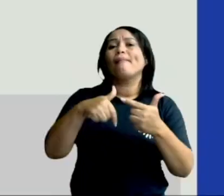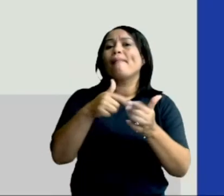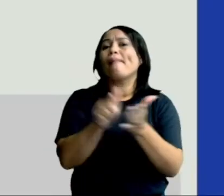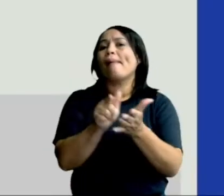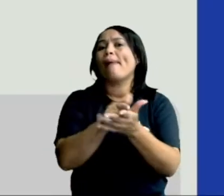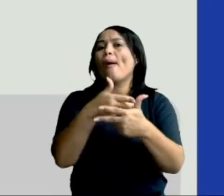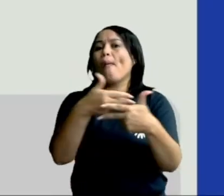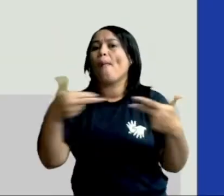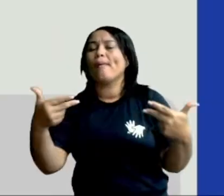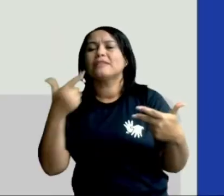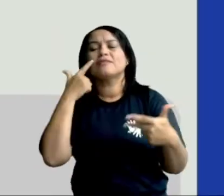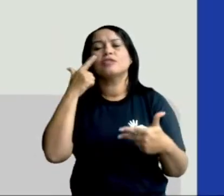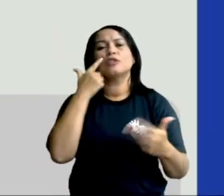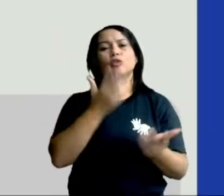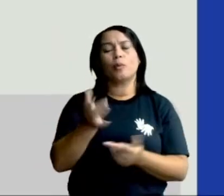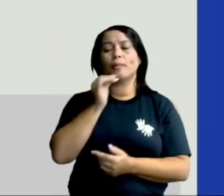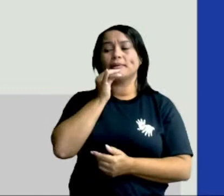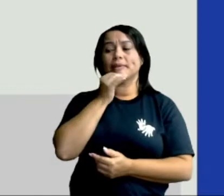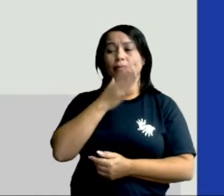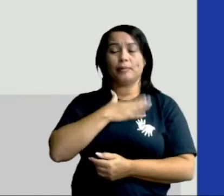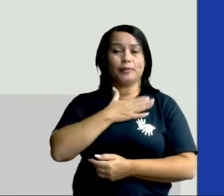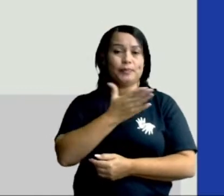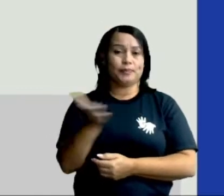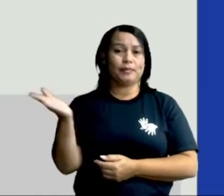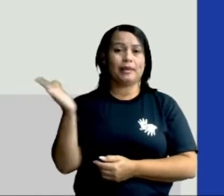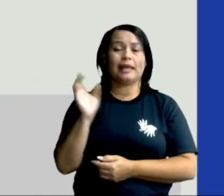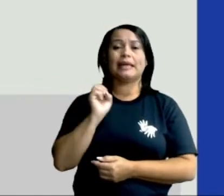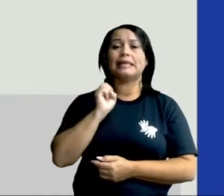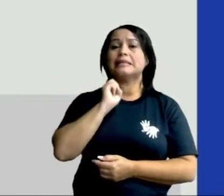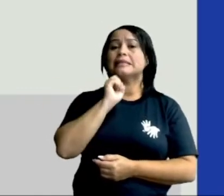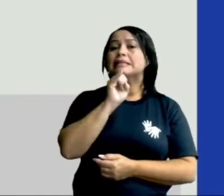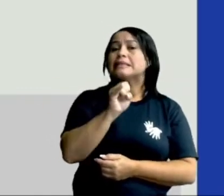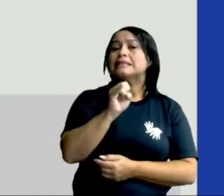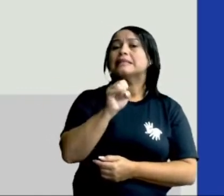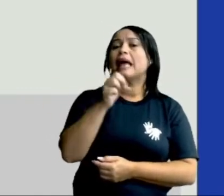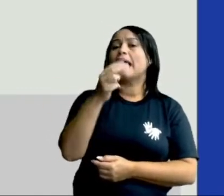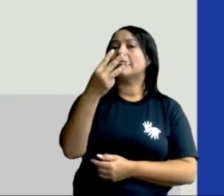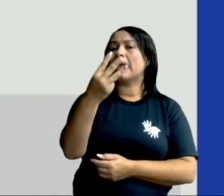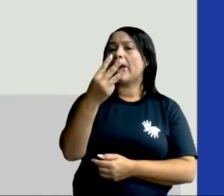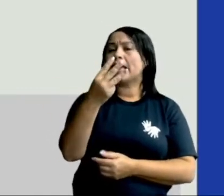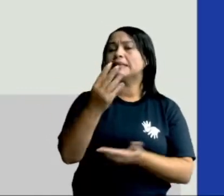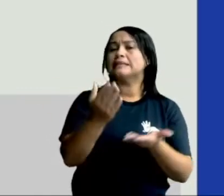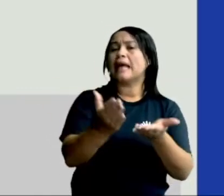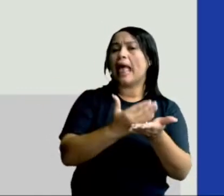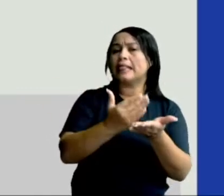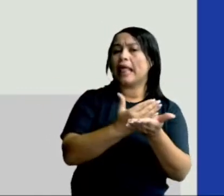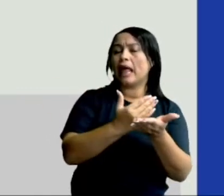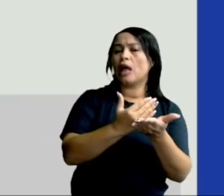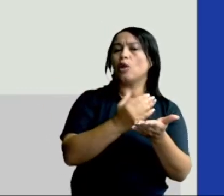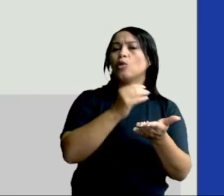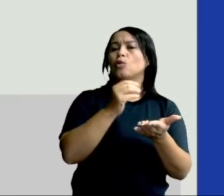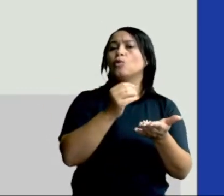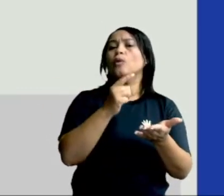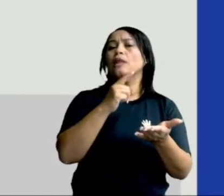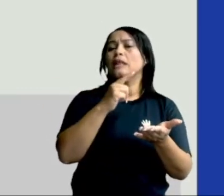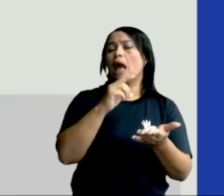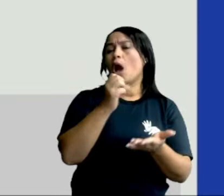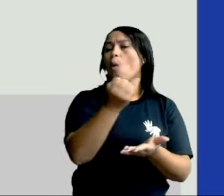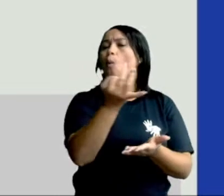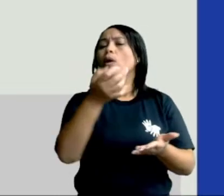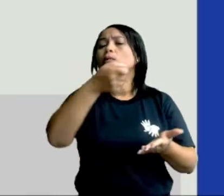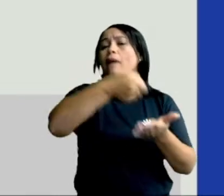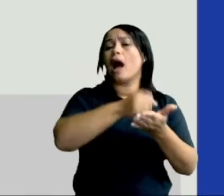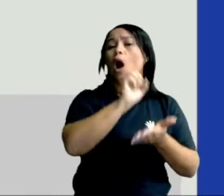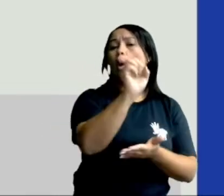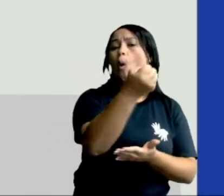Vê só, nesse meu exemplo 1 eu tenho o seguinte. Se 3 cadernos custam R$ 8,00, o preço de